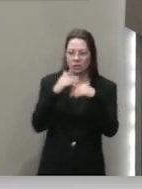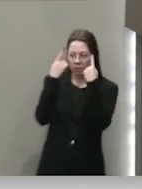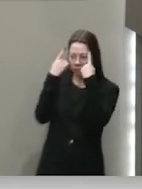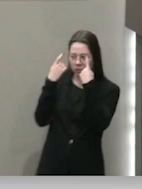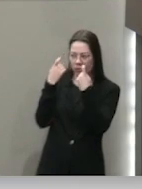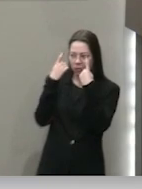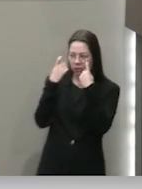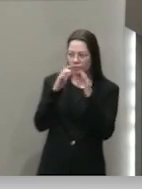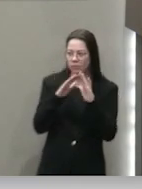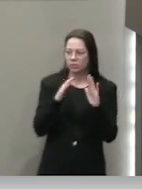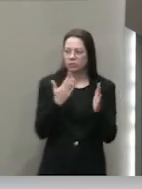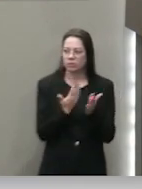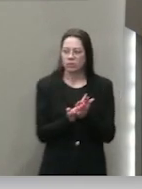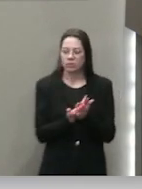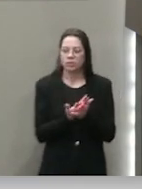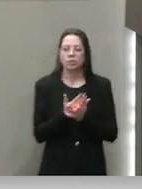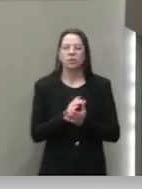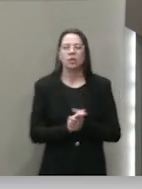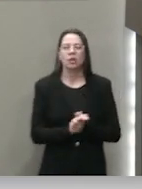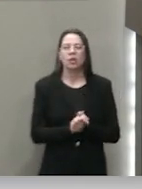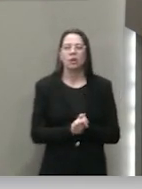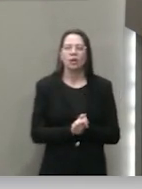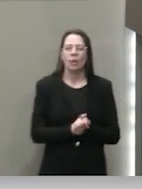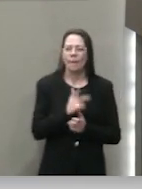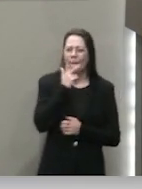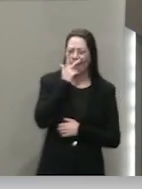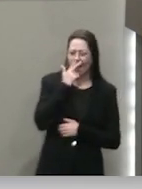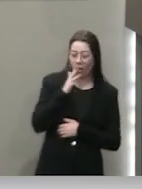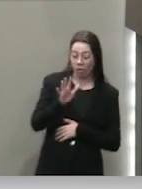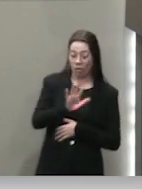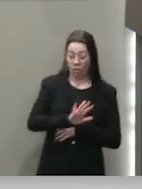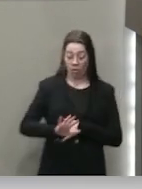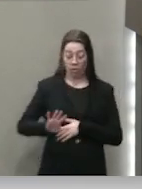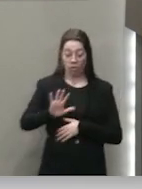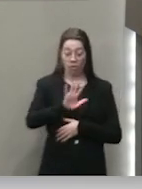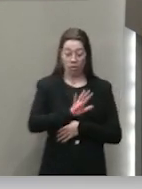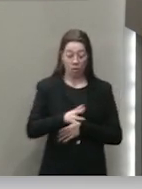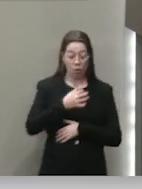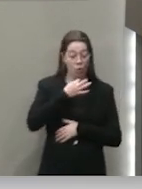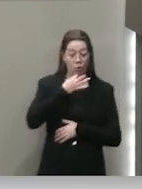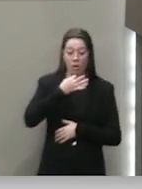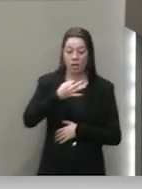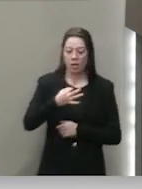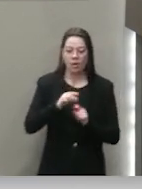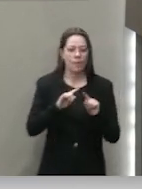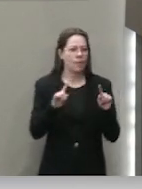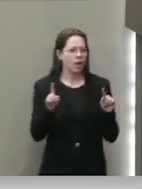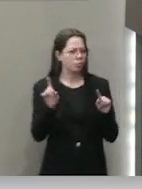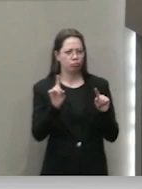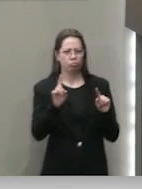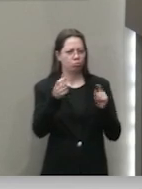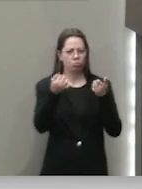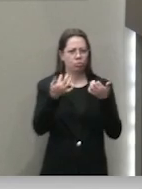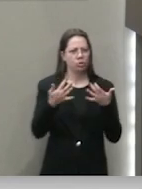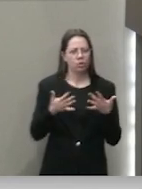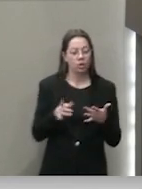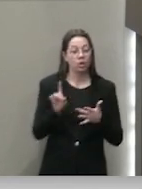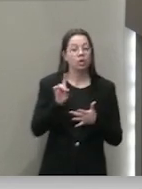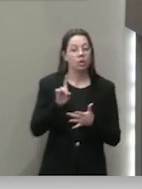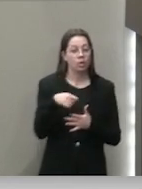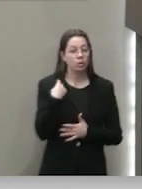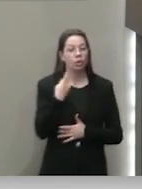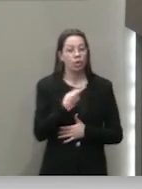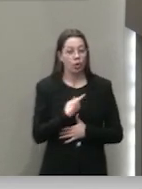violência nas escolas. Nossa, parece um cenário caótico. Não é isso que eu estou dizendo. Eu estou dizendo que nós